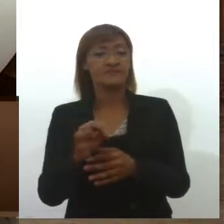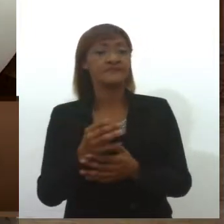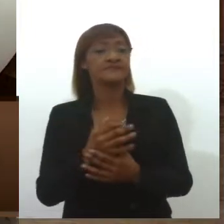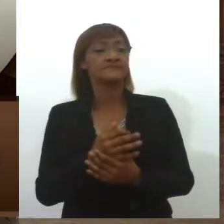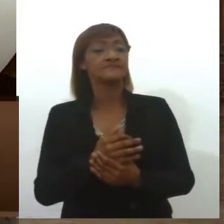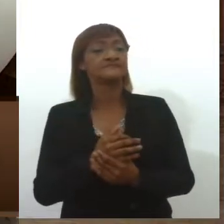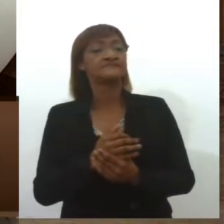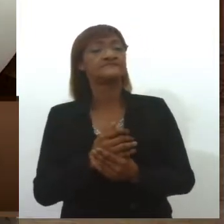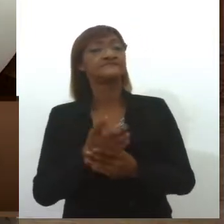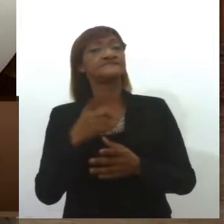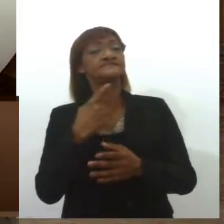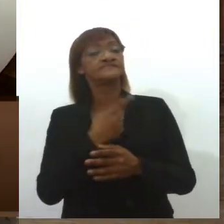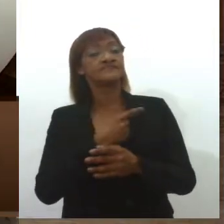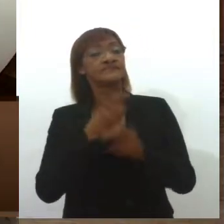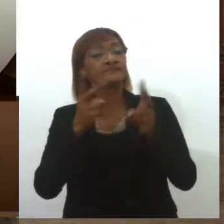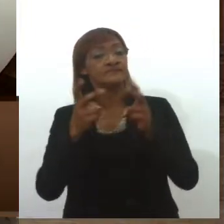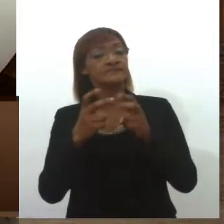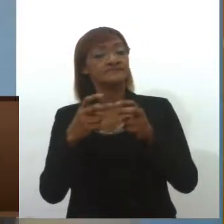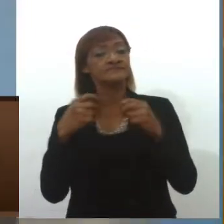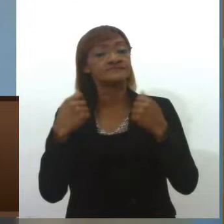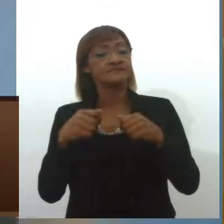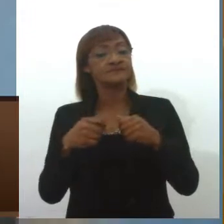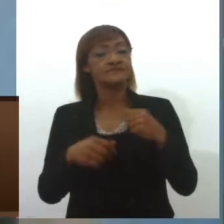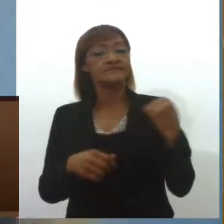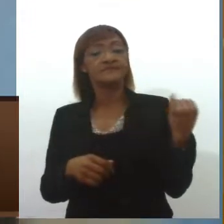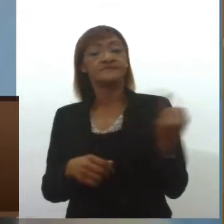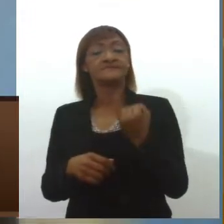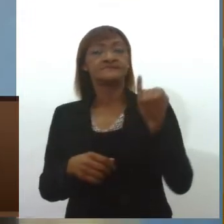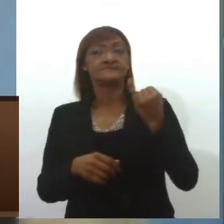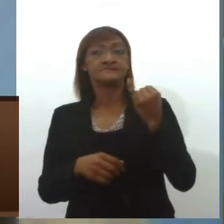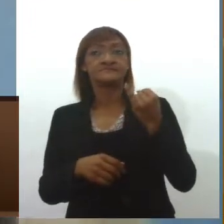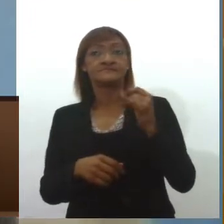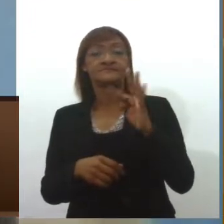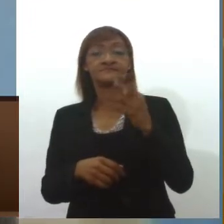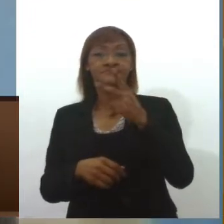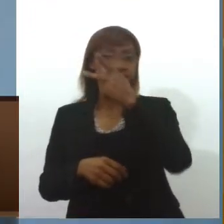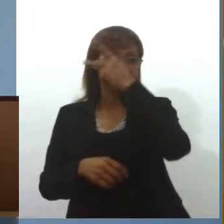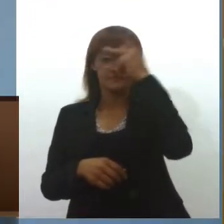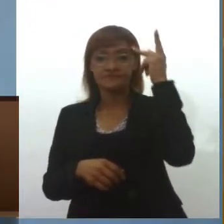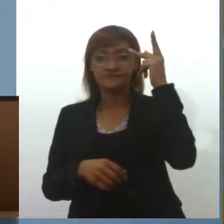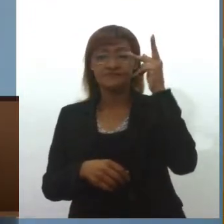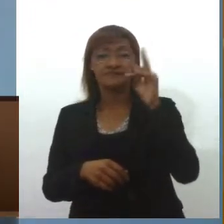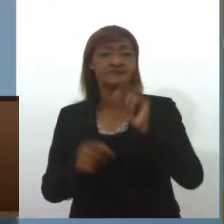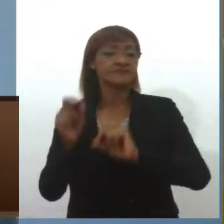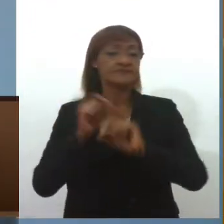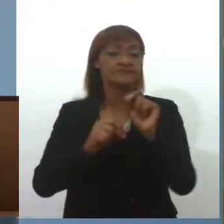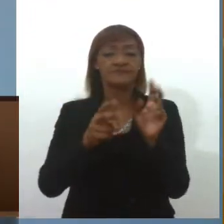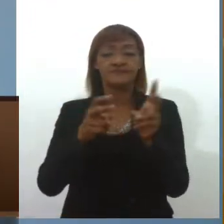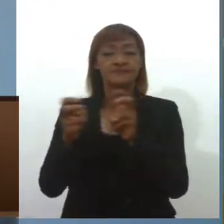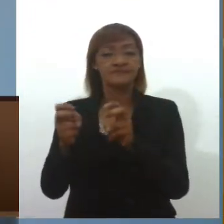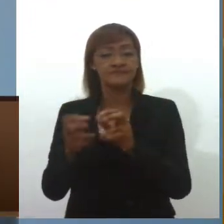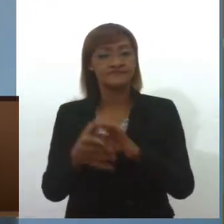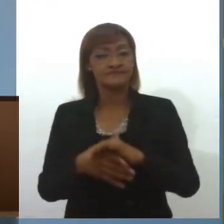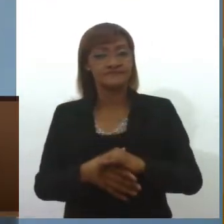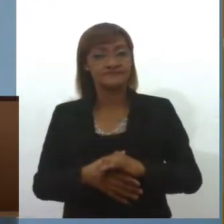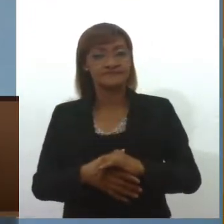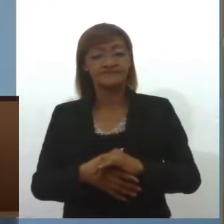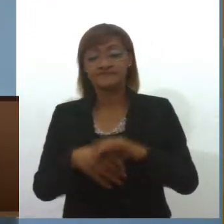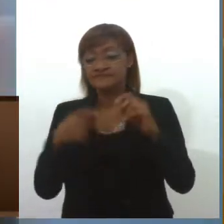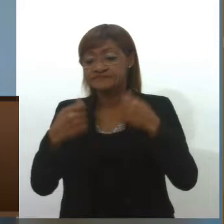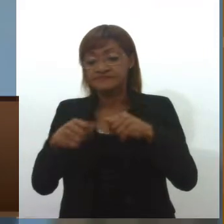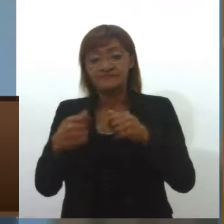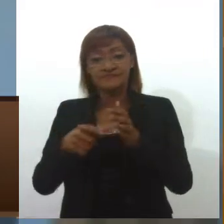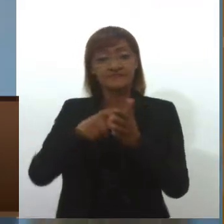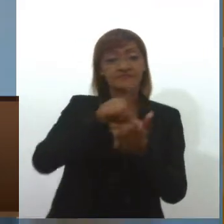ter. É importante que os ouvintes consigam racionalizar sobre isso, porque isso é fundamental. Nós deveríamos aprender isso na escola, inclusive.